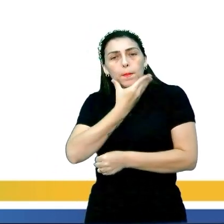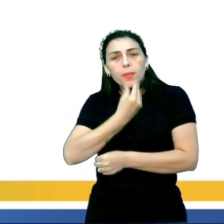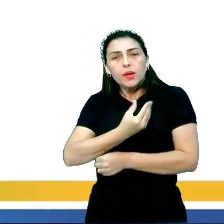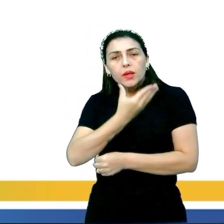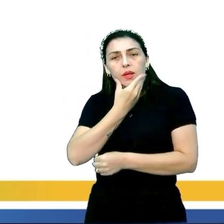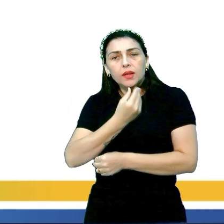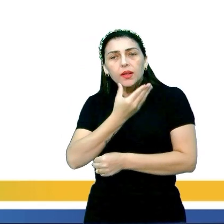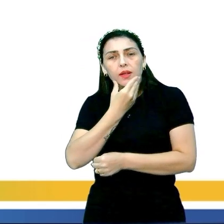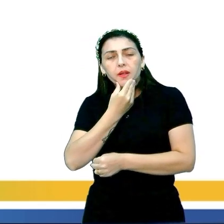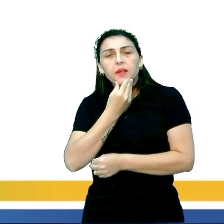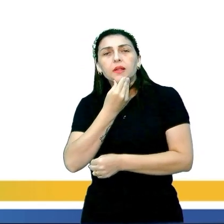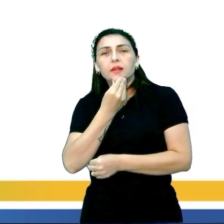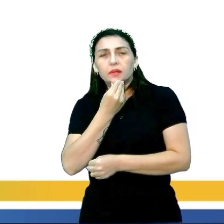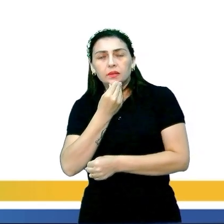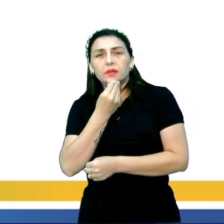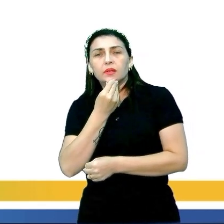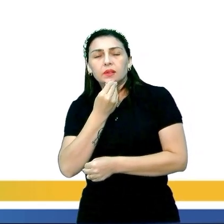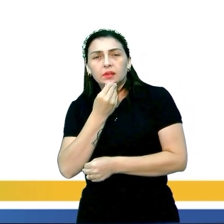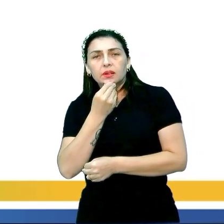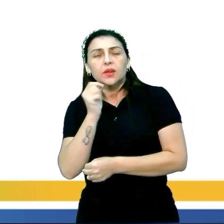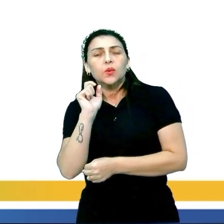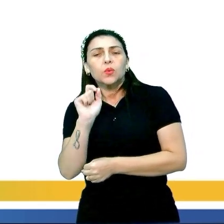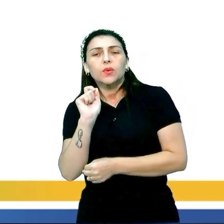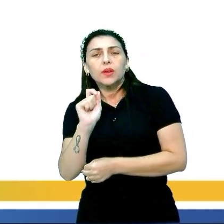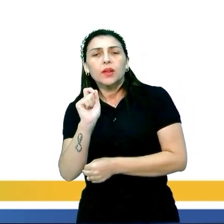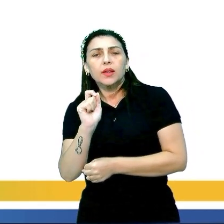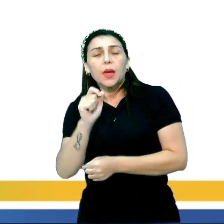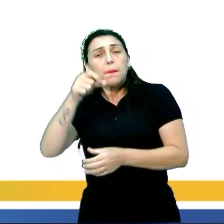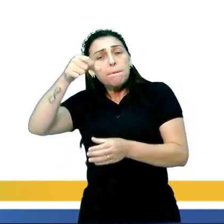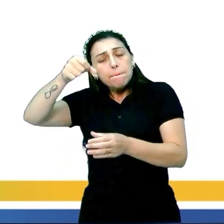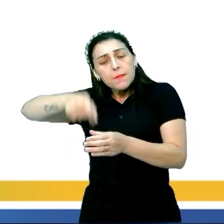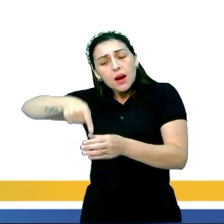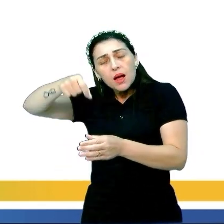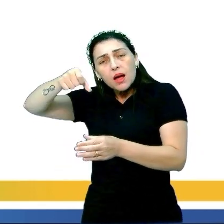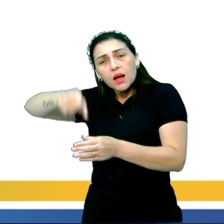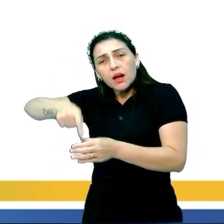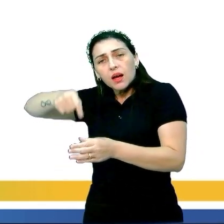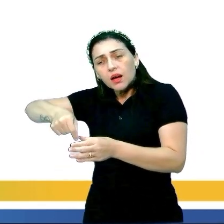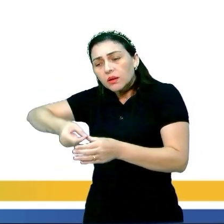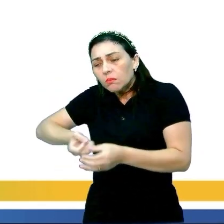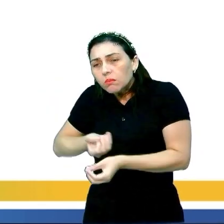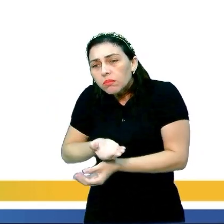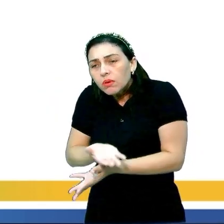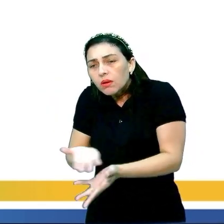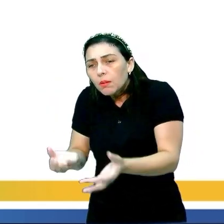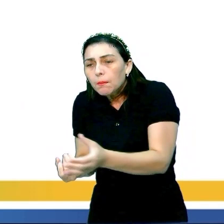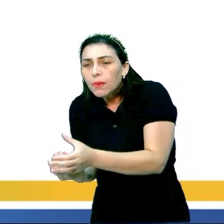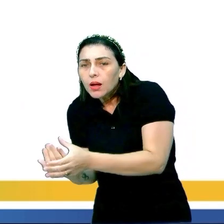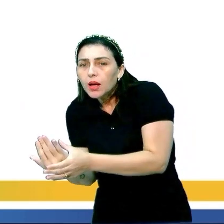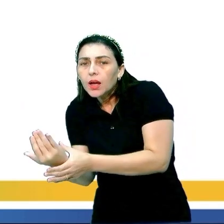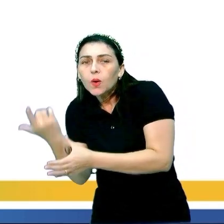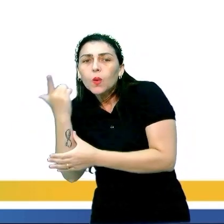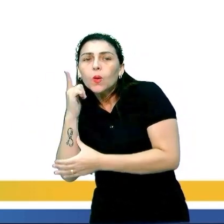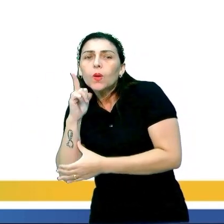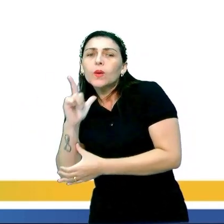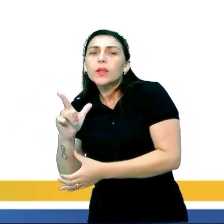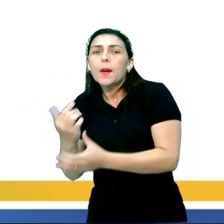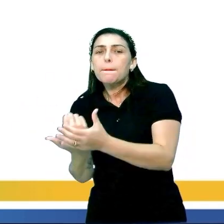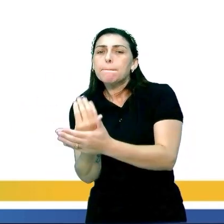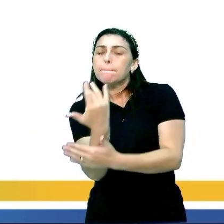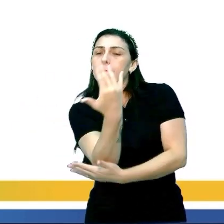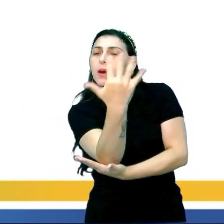o homem, que arroja uma semilha, ou seja, que planta, né? Que joga uma semente e obtém sem